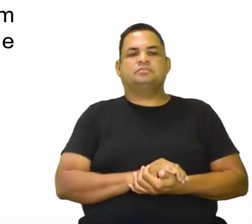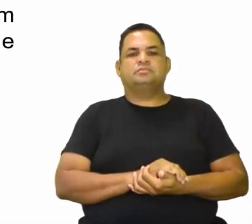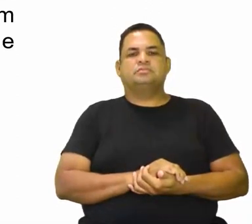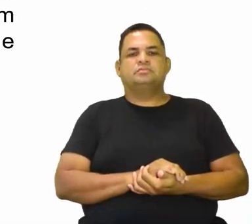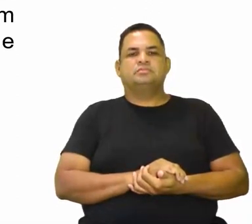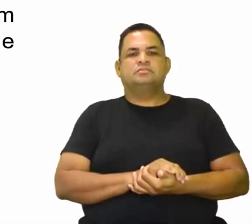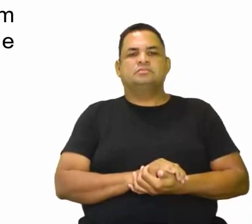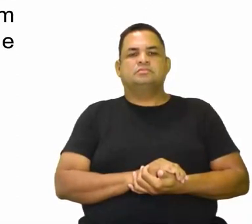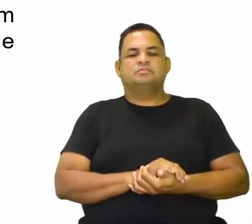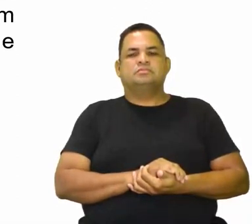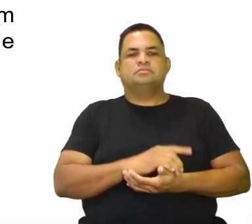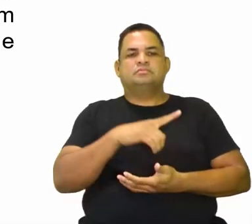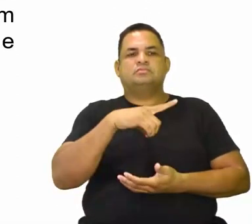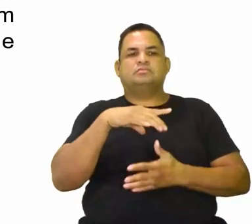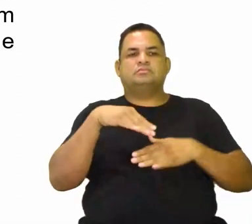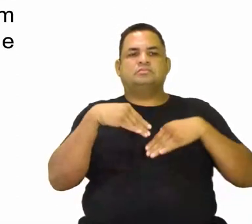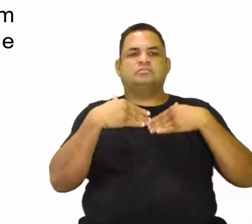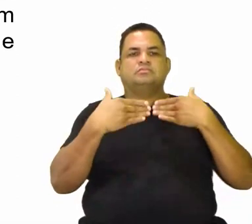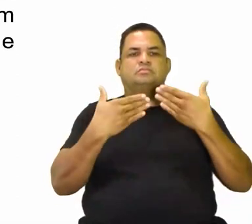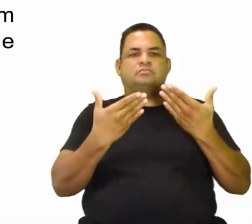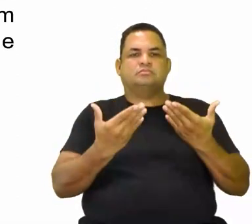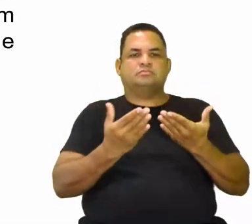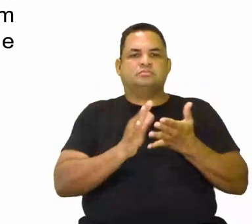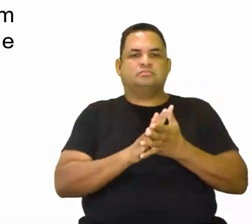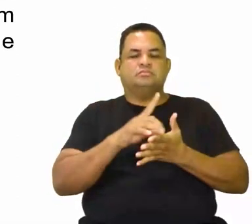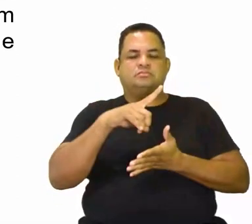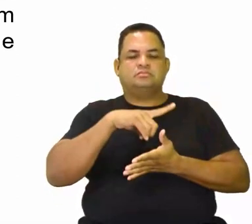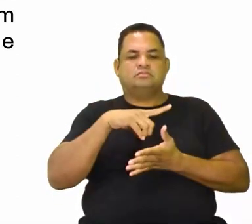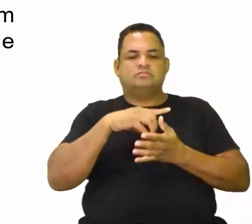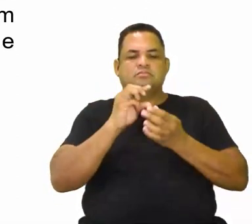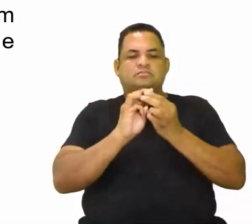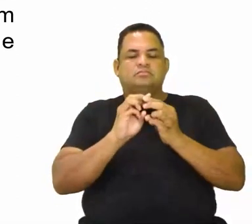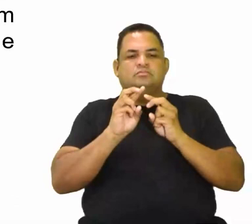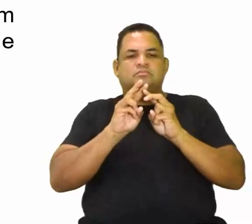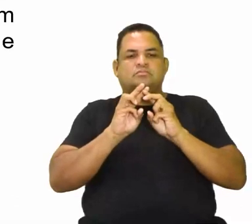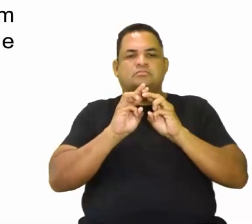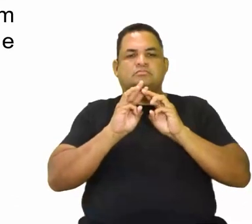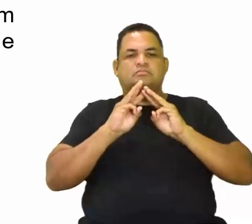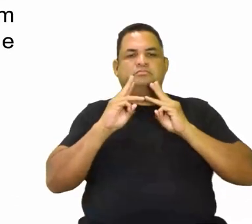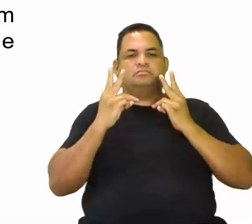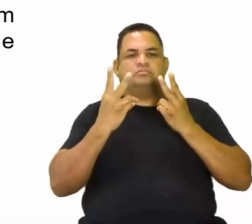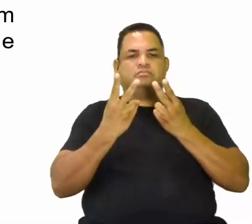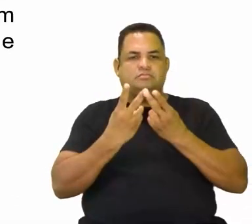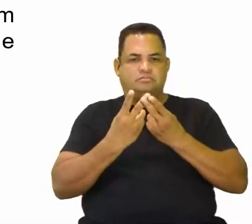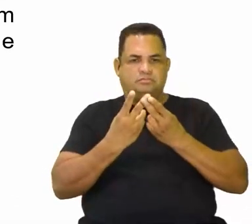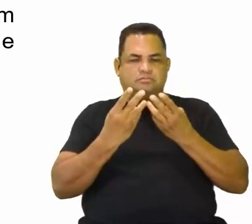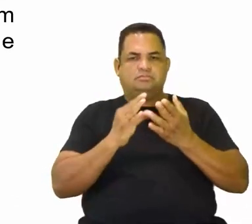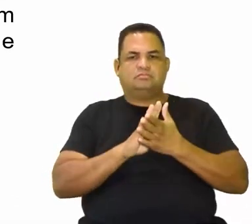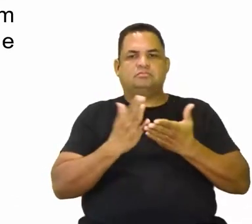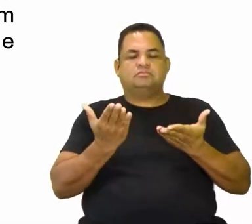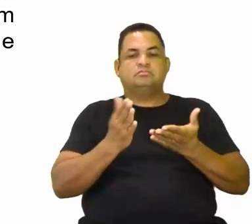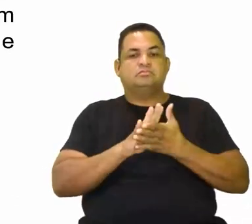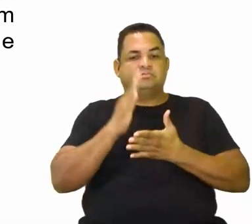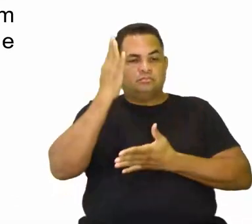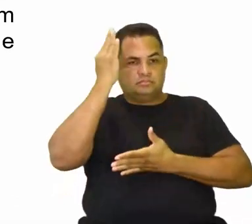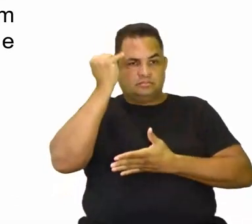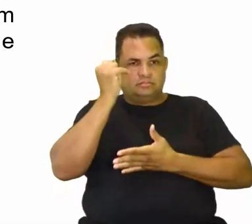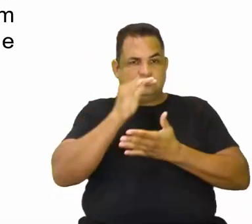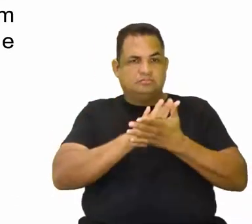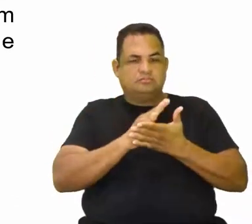teremos o seguinte. Quanto à constituição da matéria, vocês sabem, né,